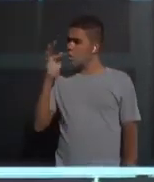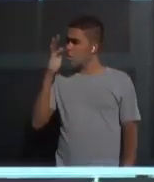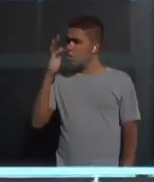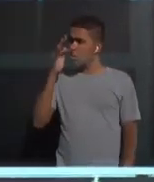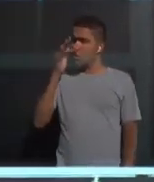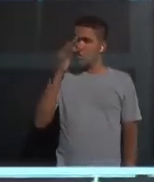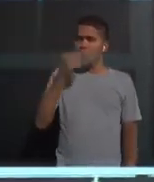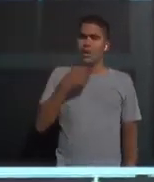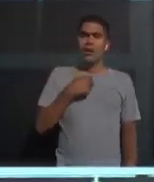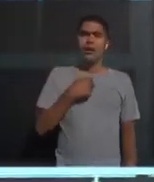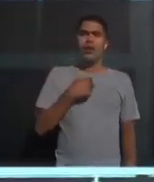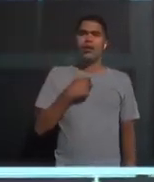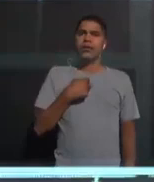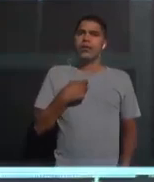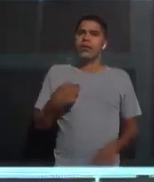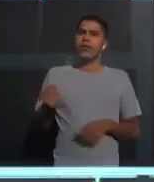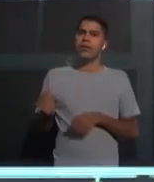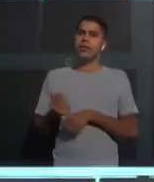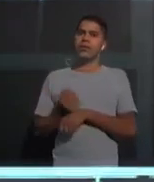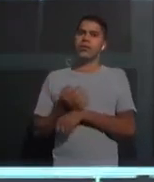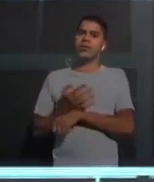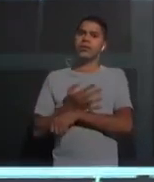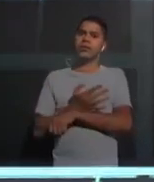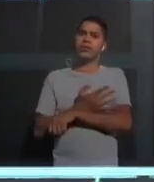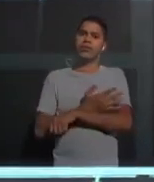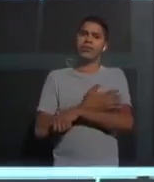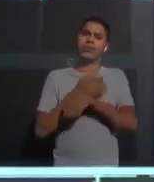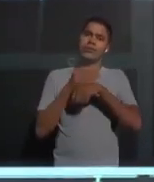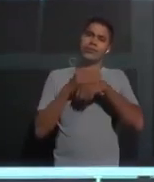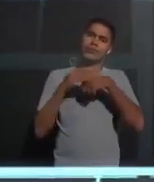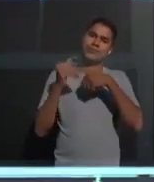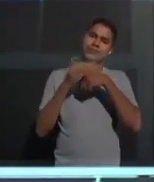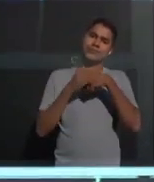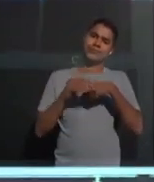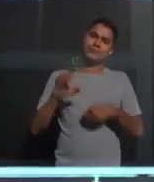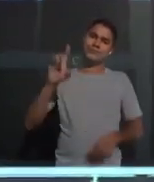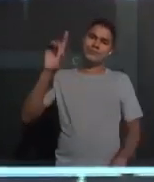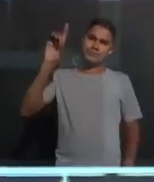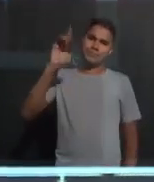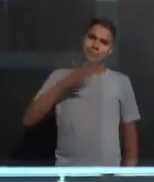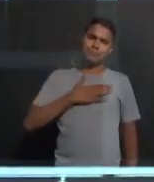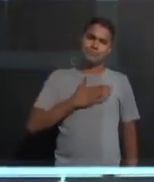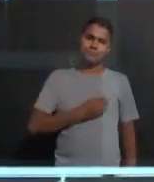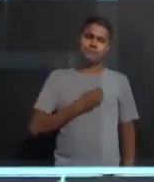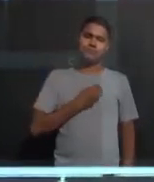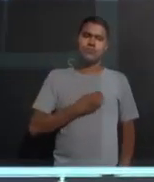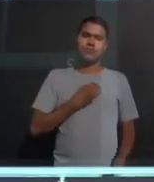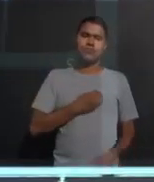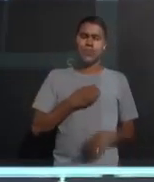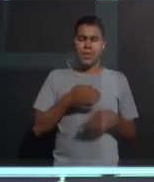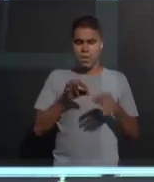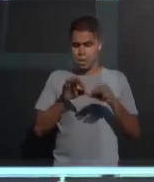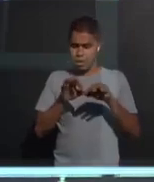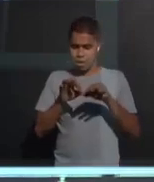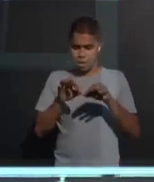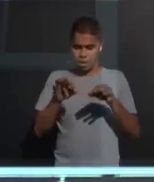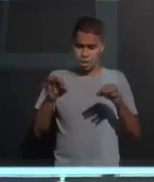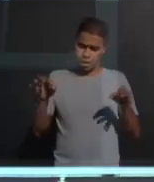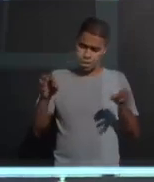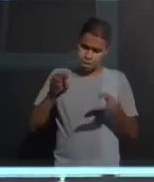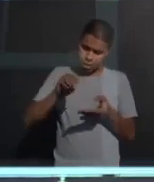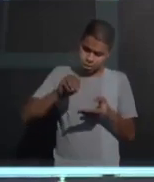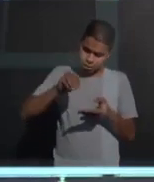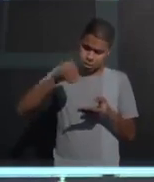tão assim emocionada com o carinho de deus pela minha vida e aí eu fui abrir a cartinha